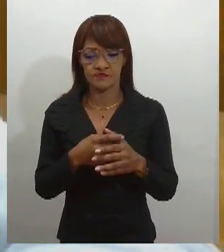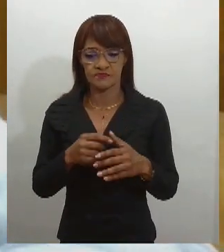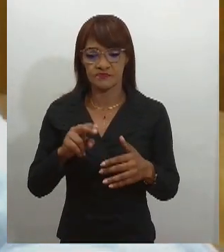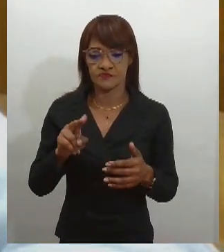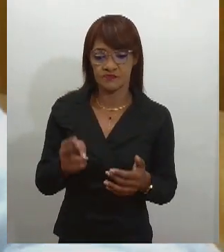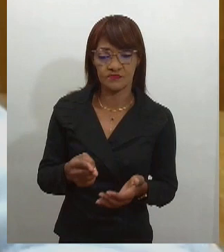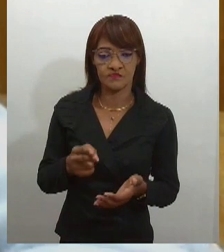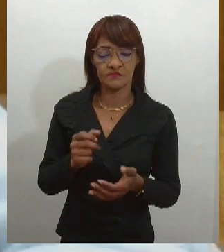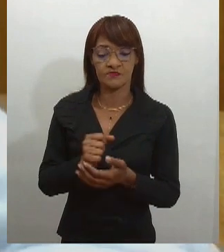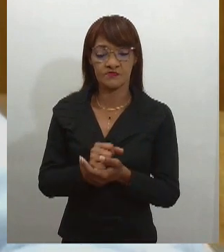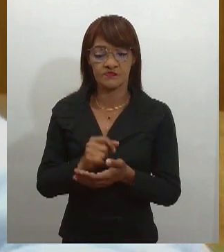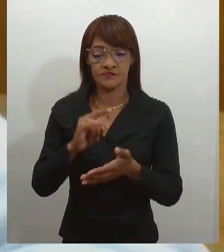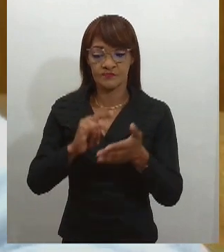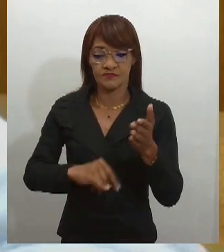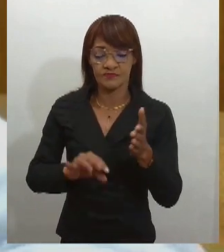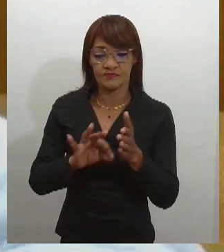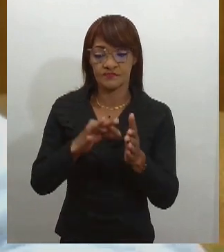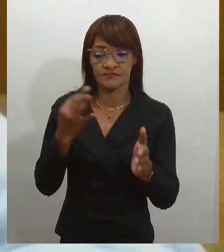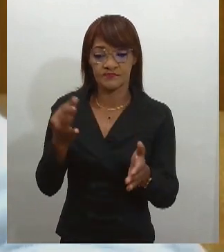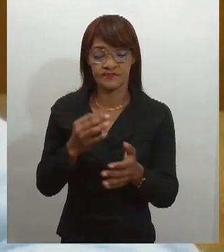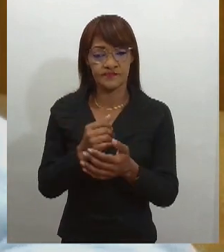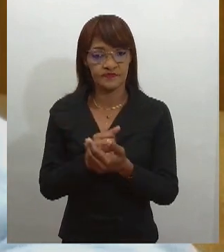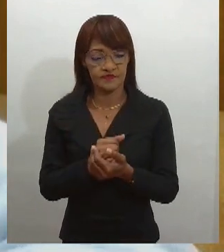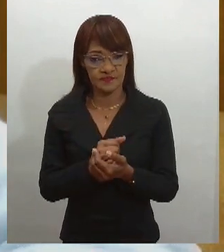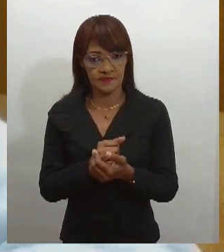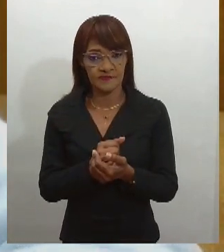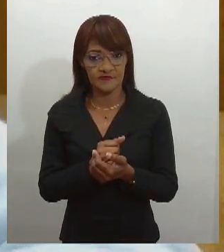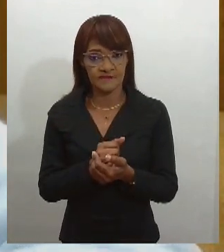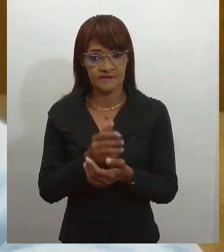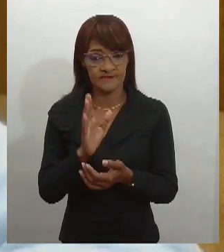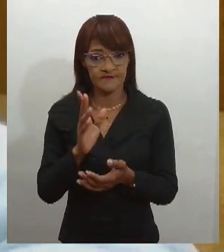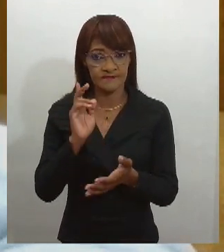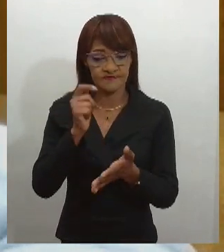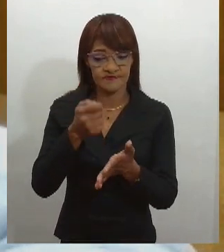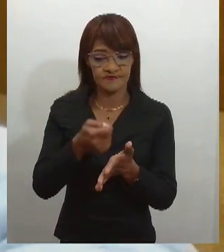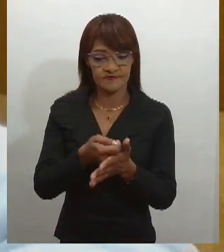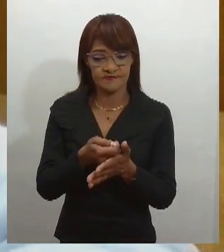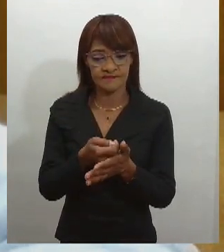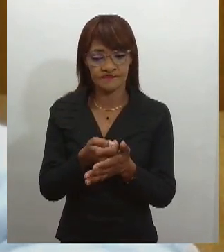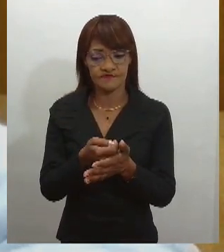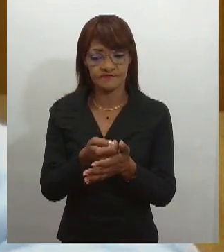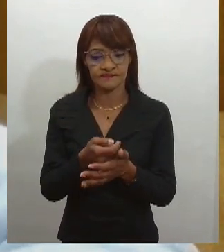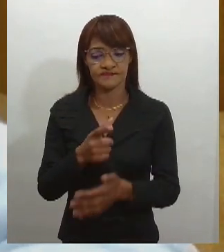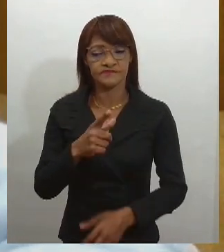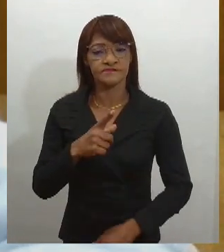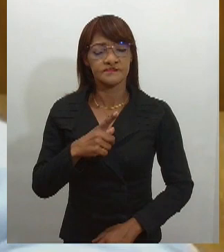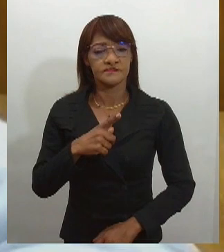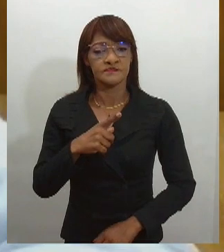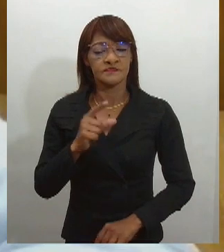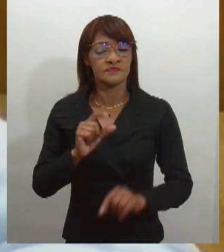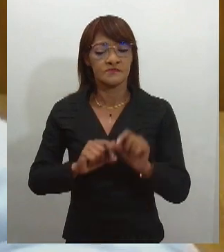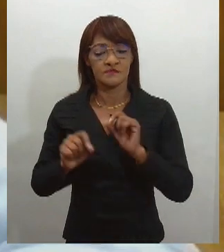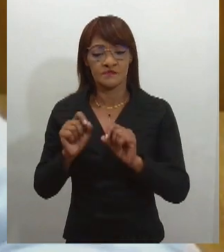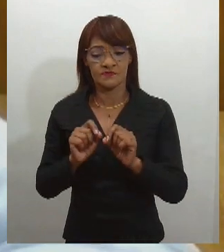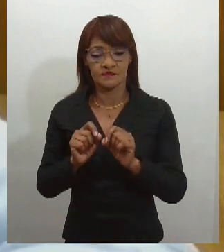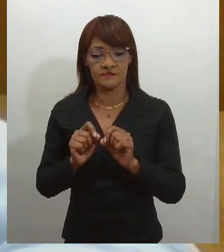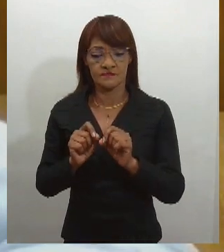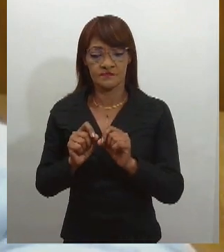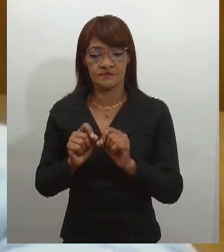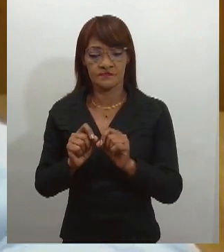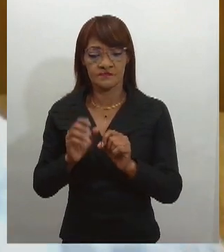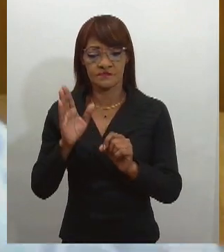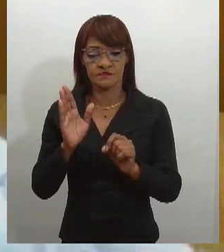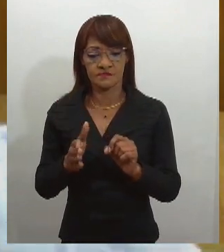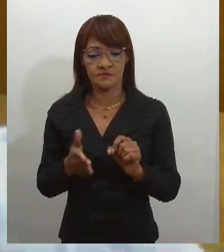estão ativos, ou seja, essas dívidas que estão ativas, existe um remédio que o direito bancário tem, que é a ação revisional do